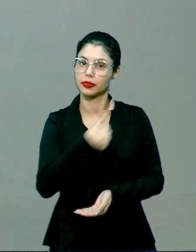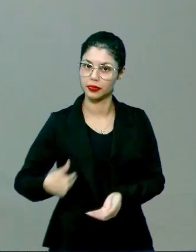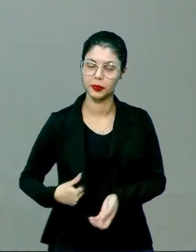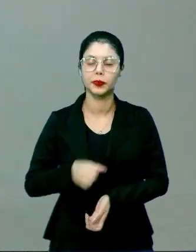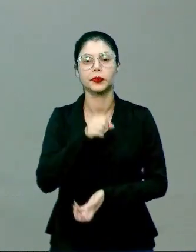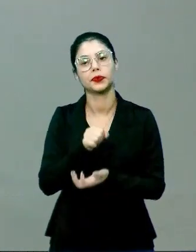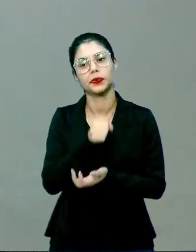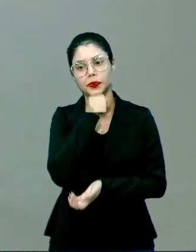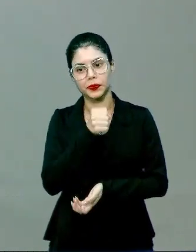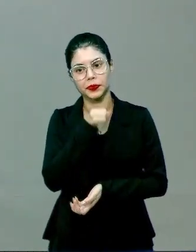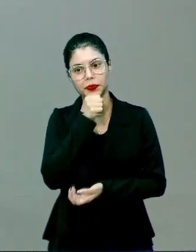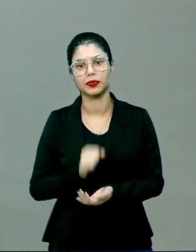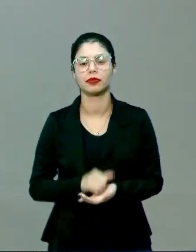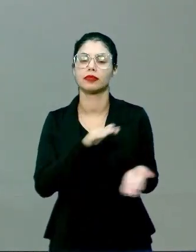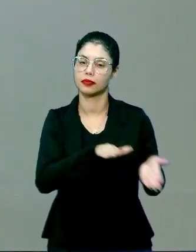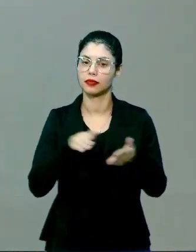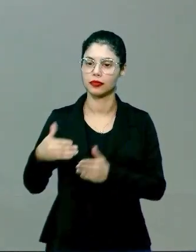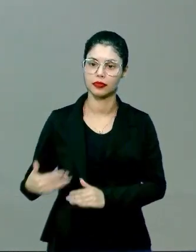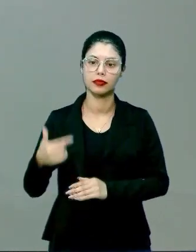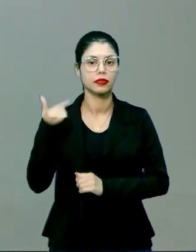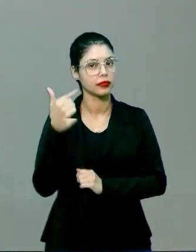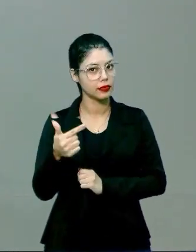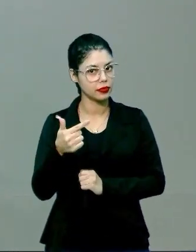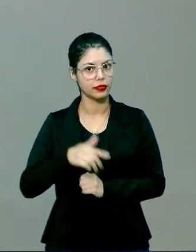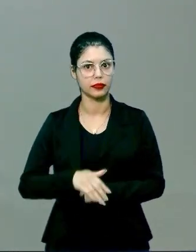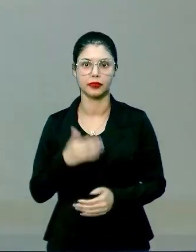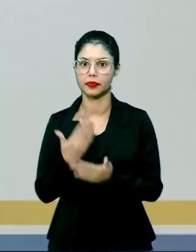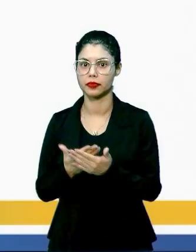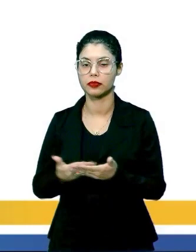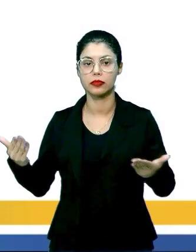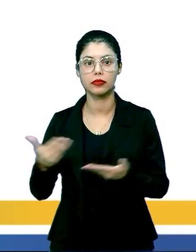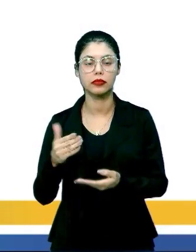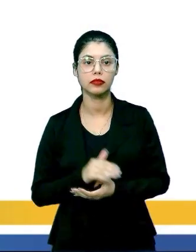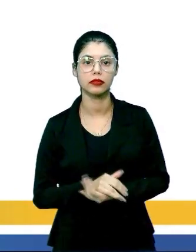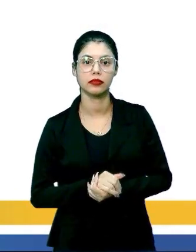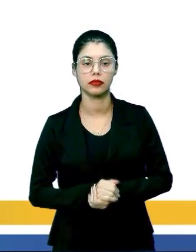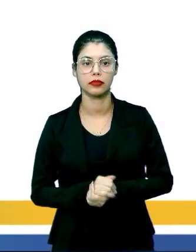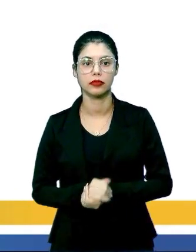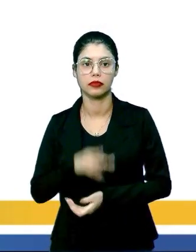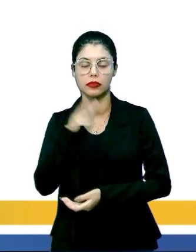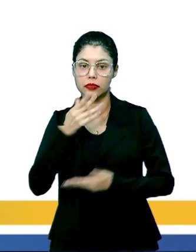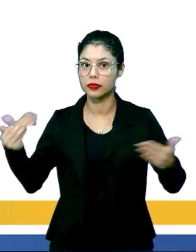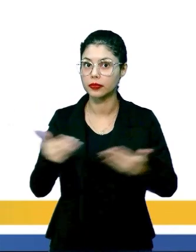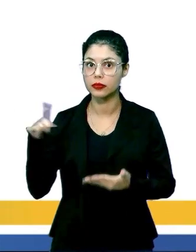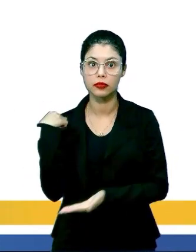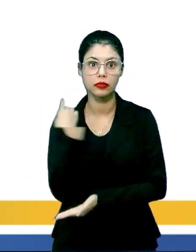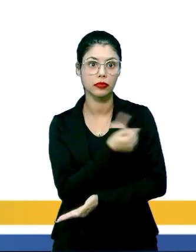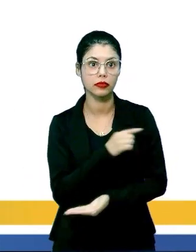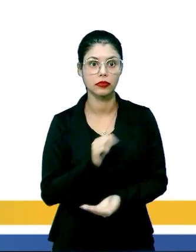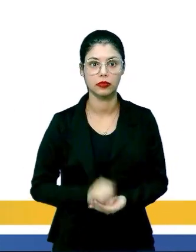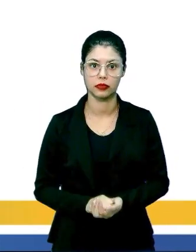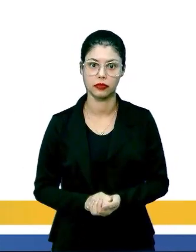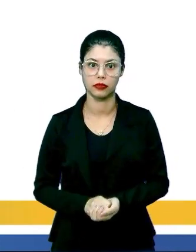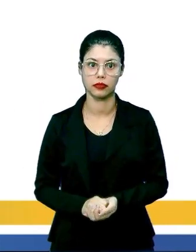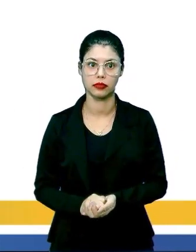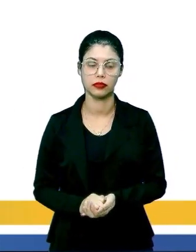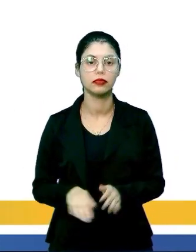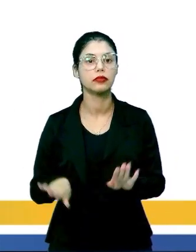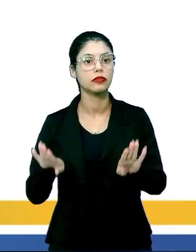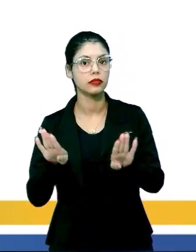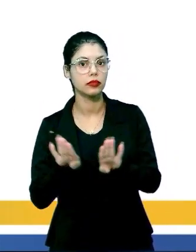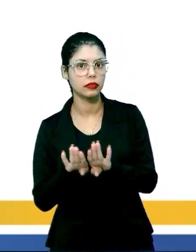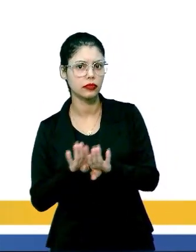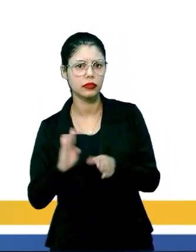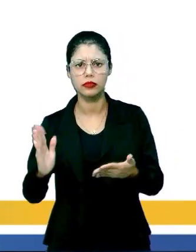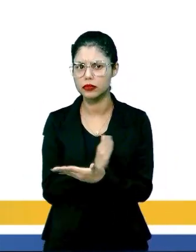República Velha, né? A parte 2 da nossa aula. E nós vamos falar hoje, né, na nossa aula